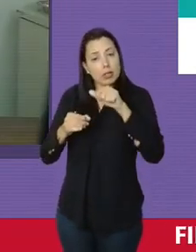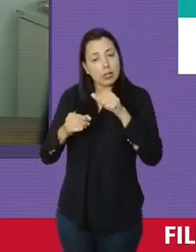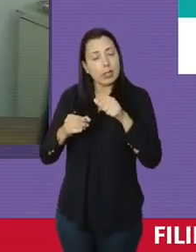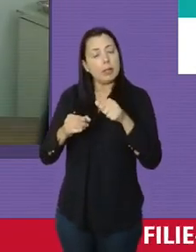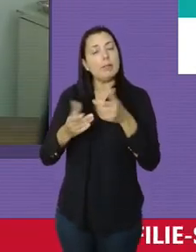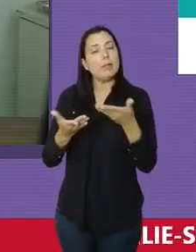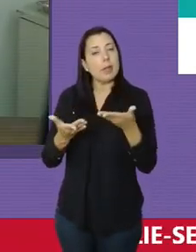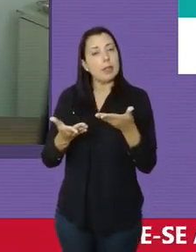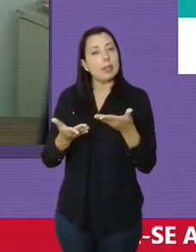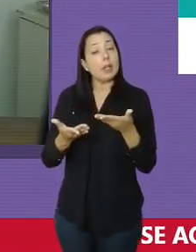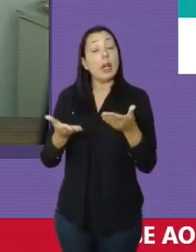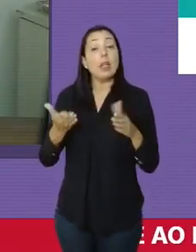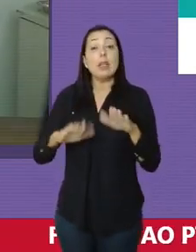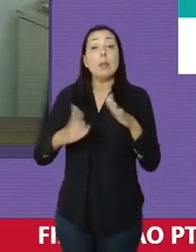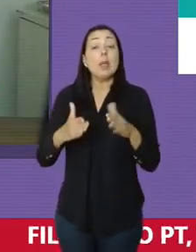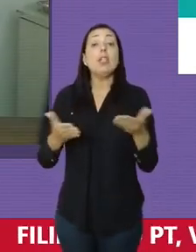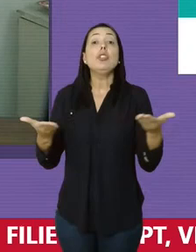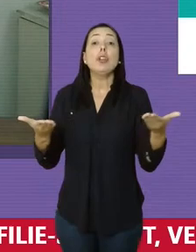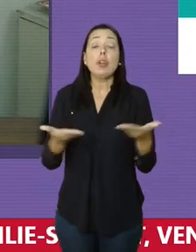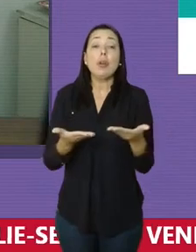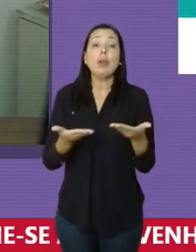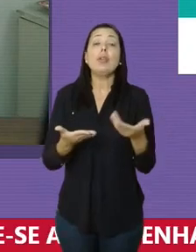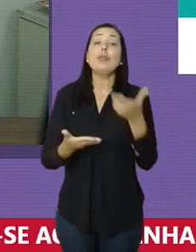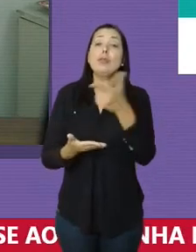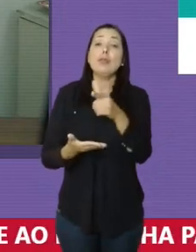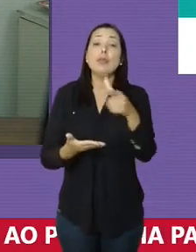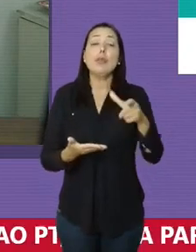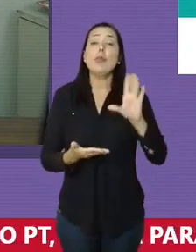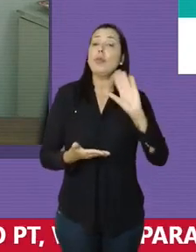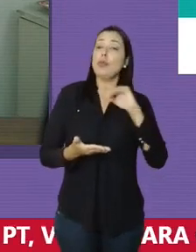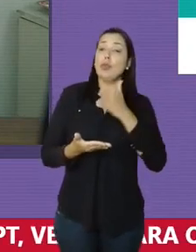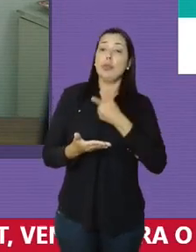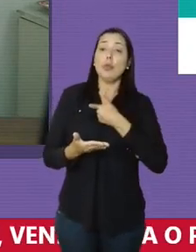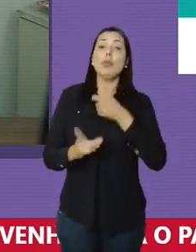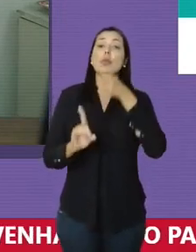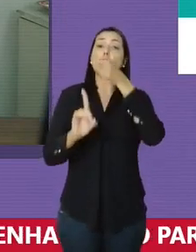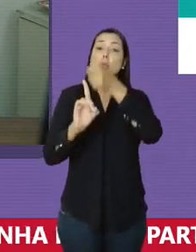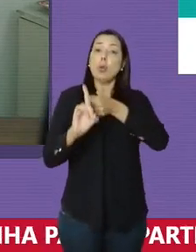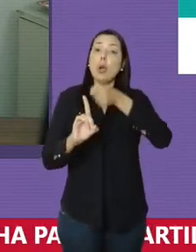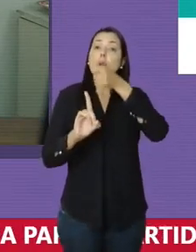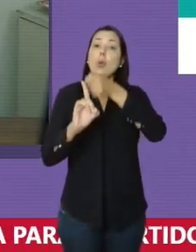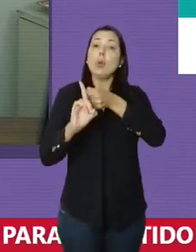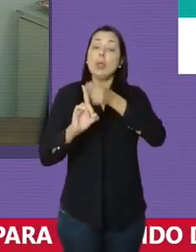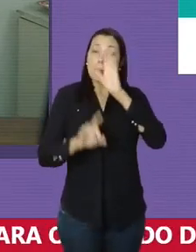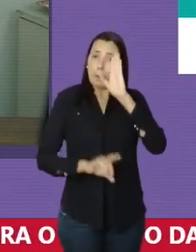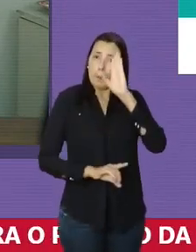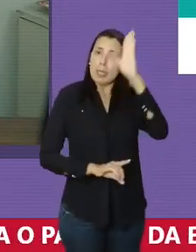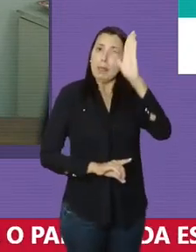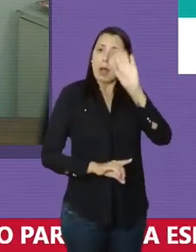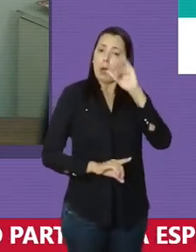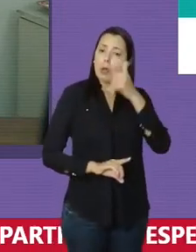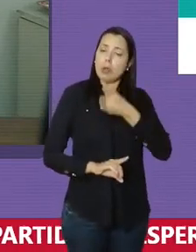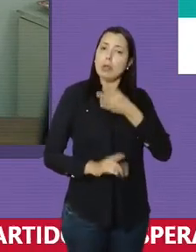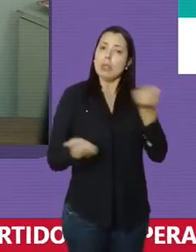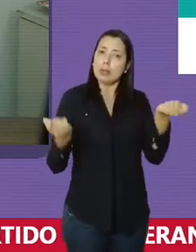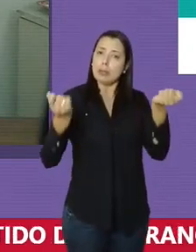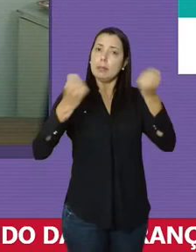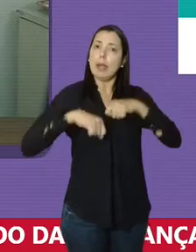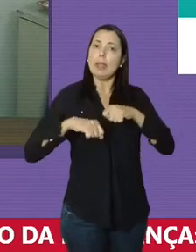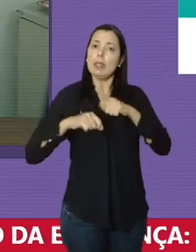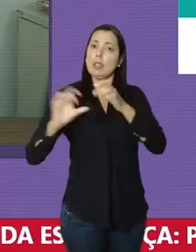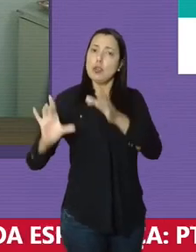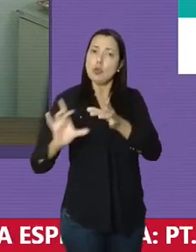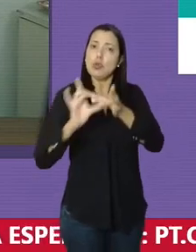ciclo depende agora de nossa mobilização, de nossa luta e, sobretudo, de nossa capacidade de